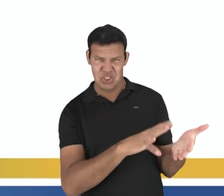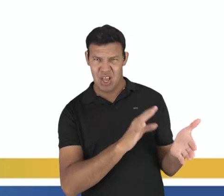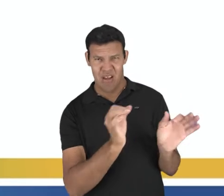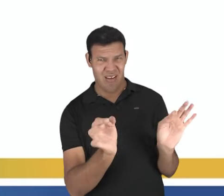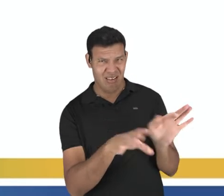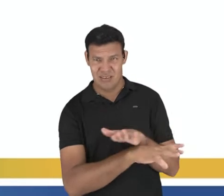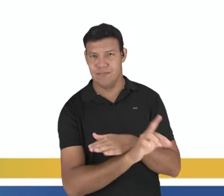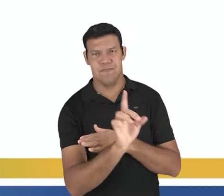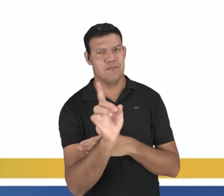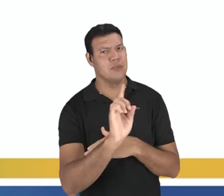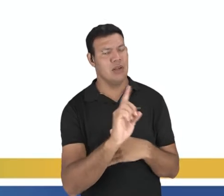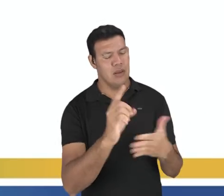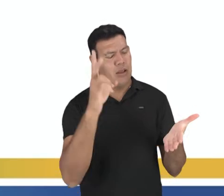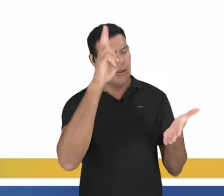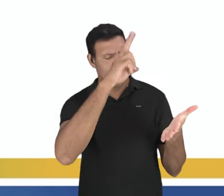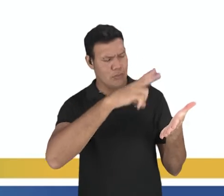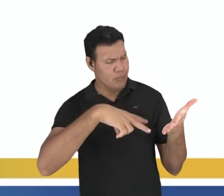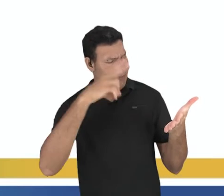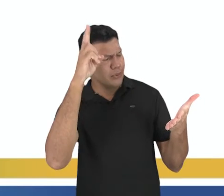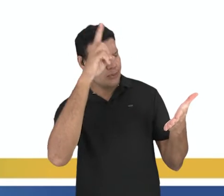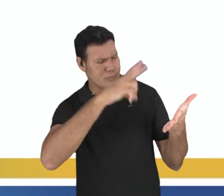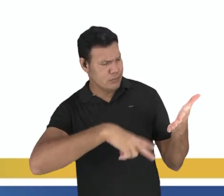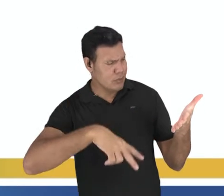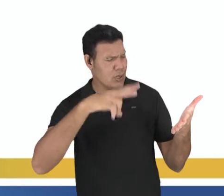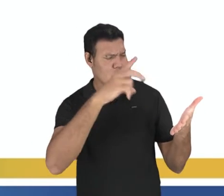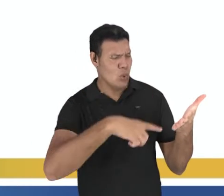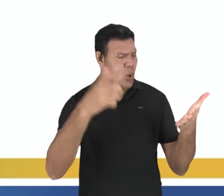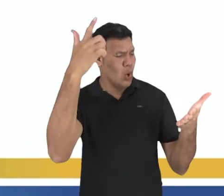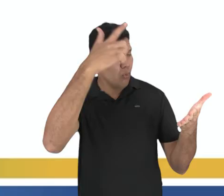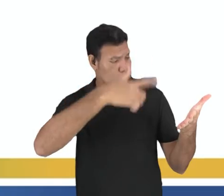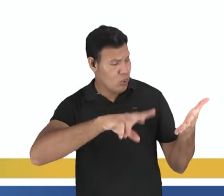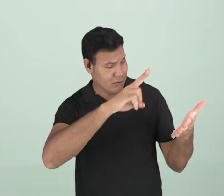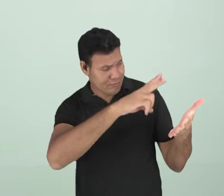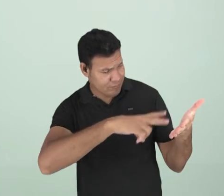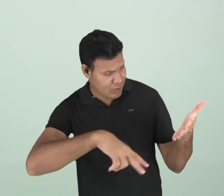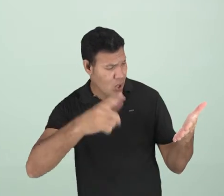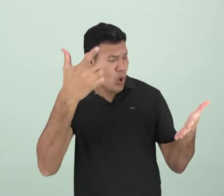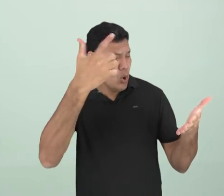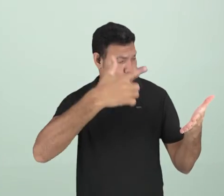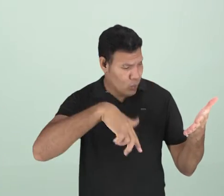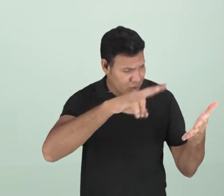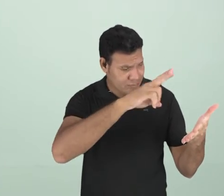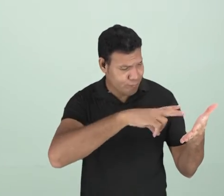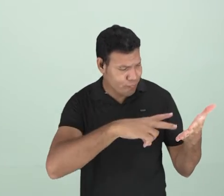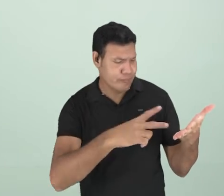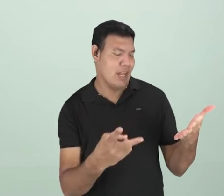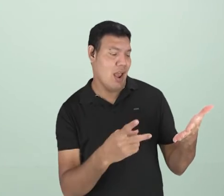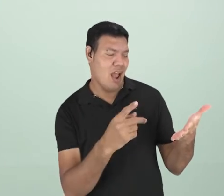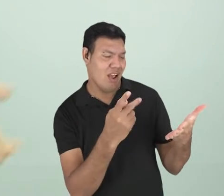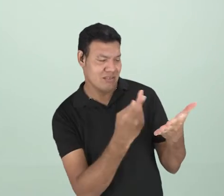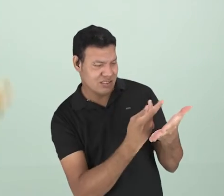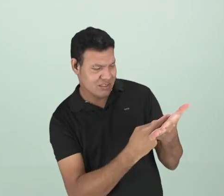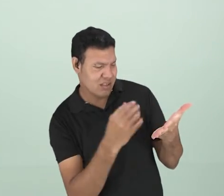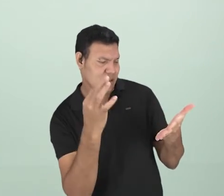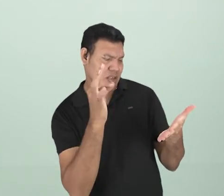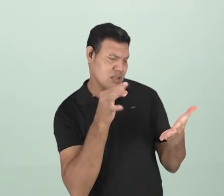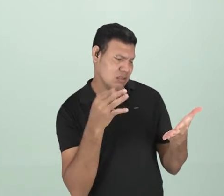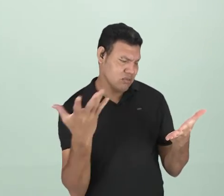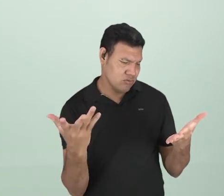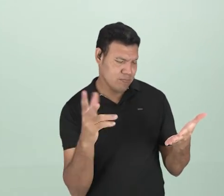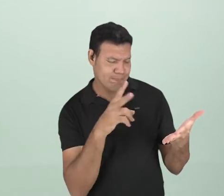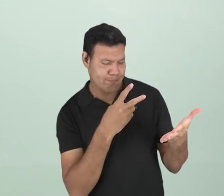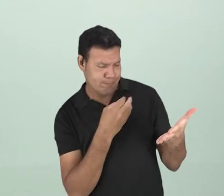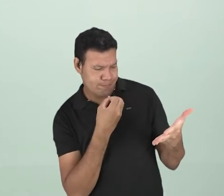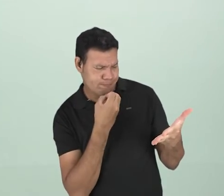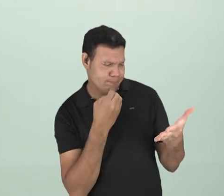Não, você precisa ler, reler, fazer as correções, ver se está legal, ver se não